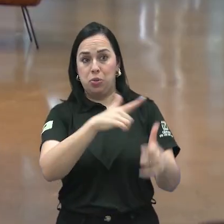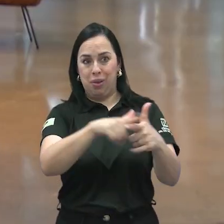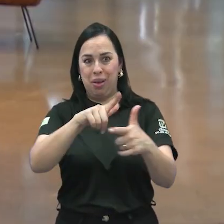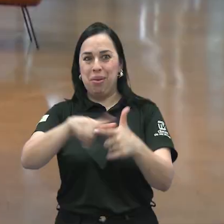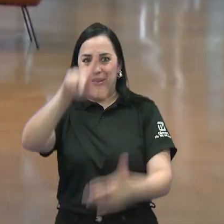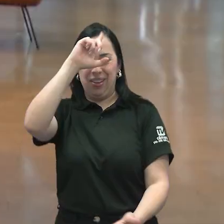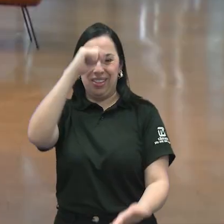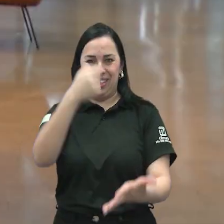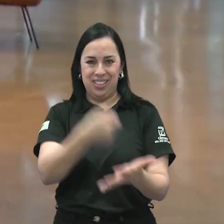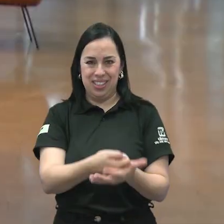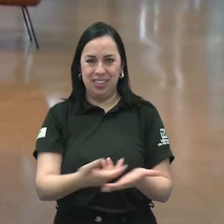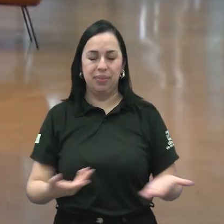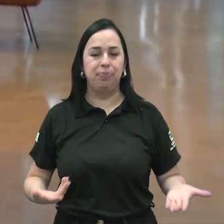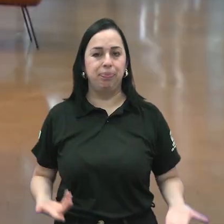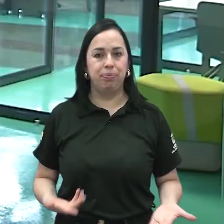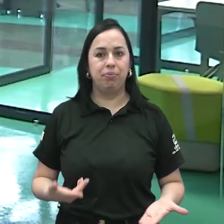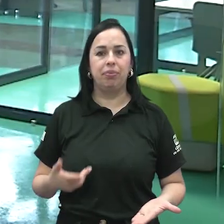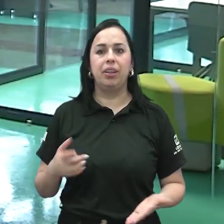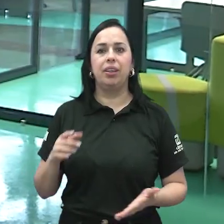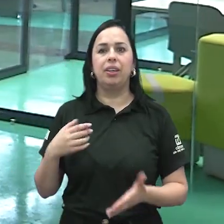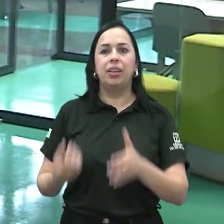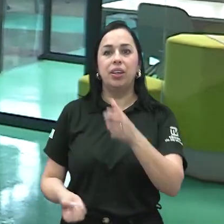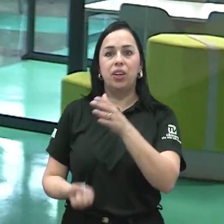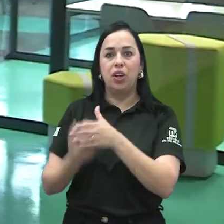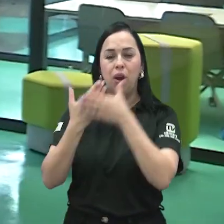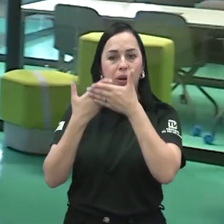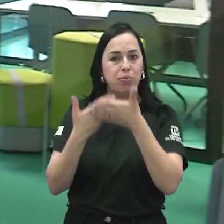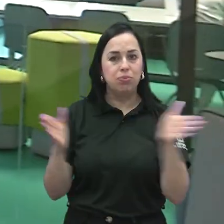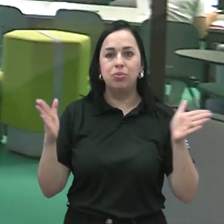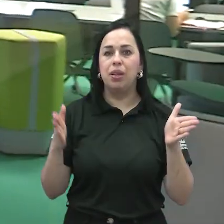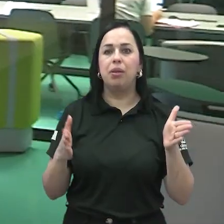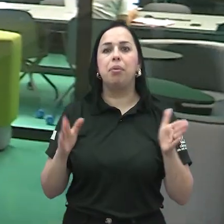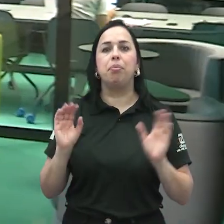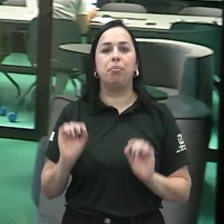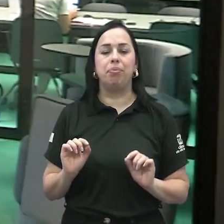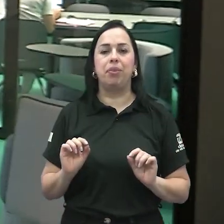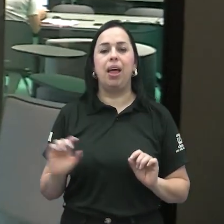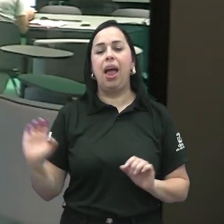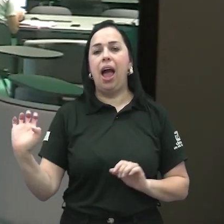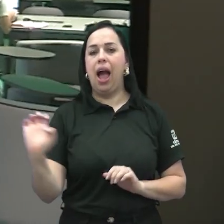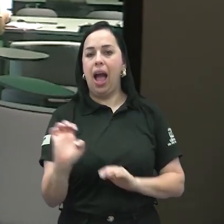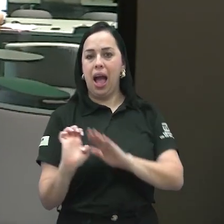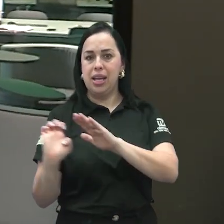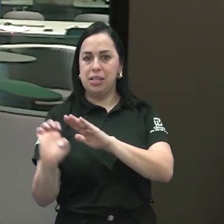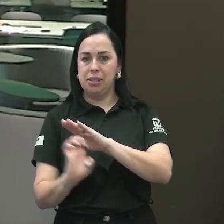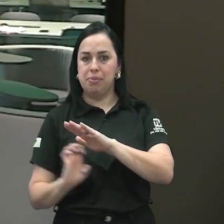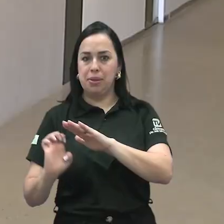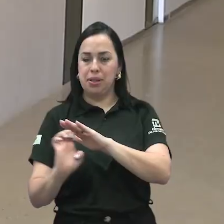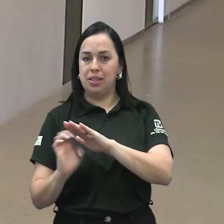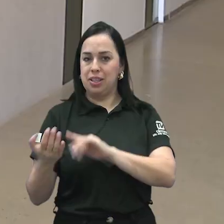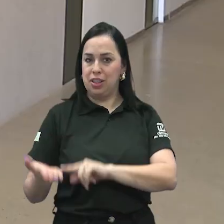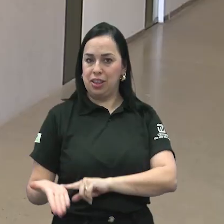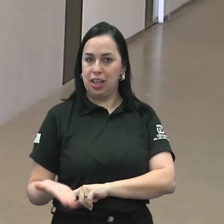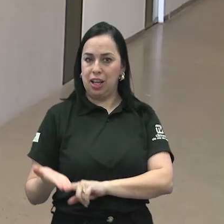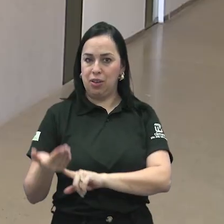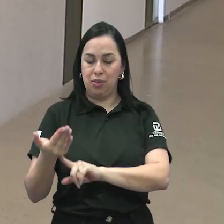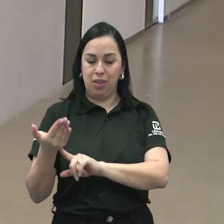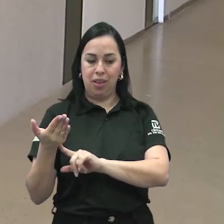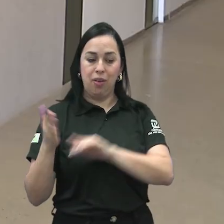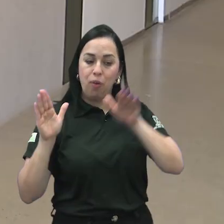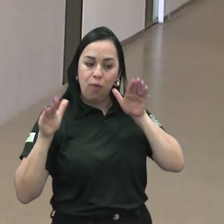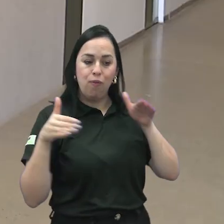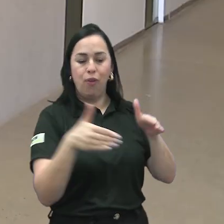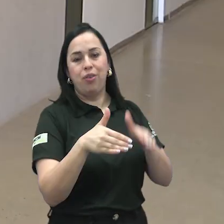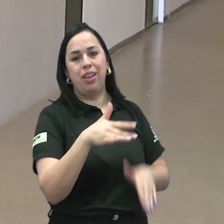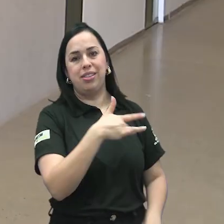soluções direcionadas para esse público? A criação desse espaço vem para aproximar os empreendimentos de base tecnológica